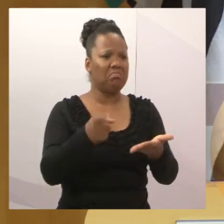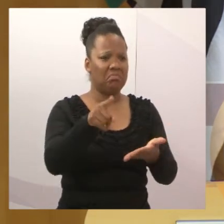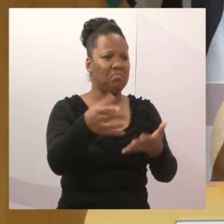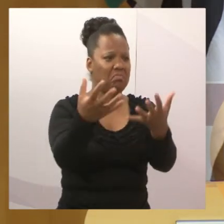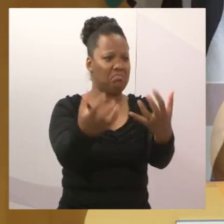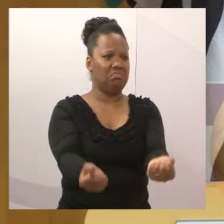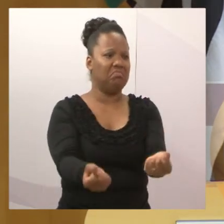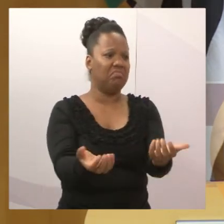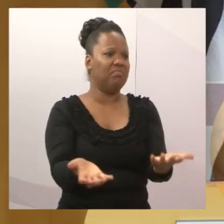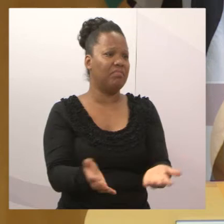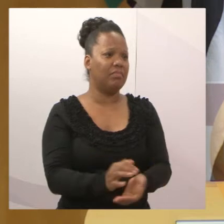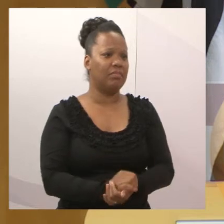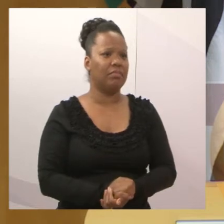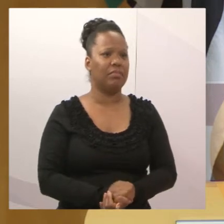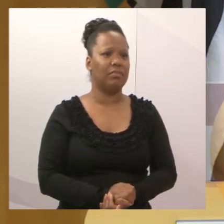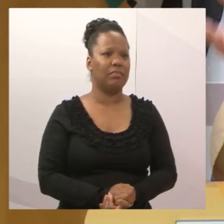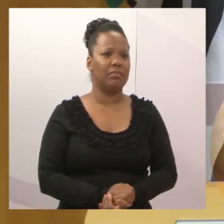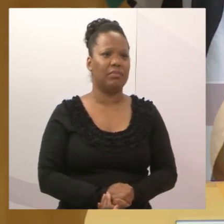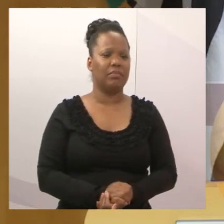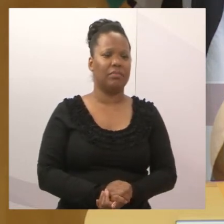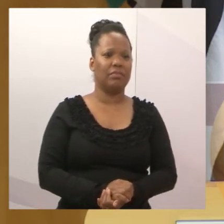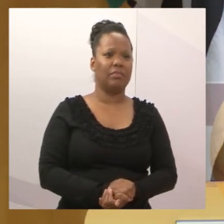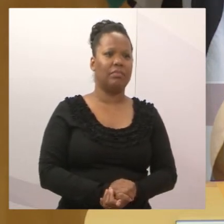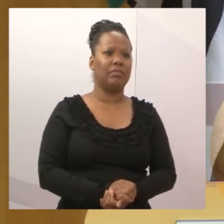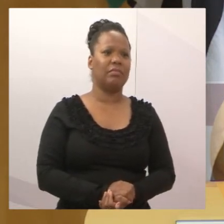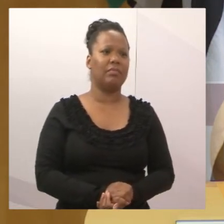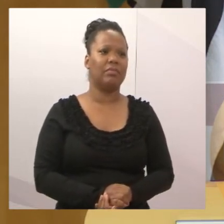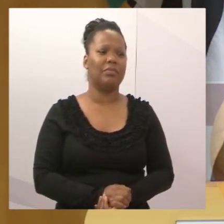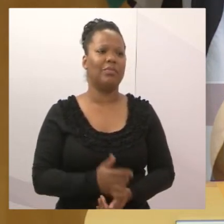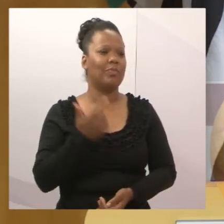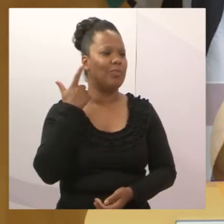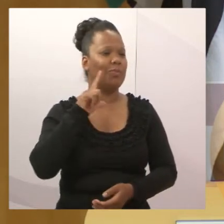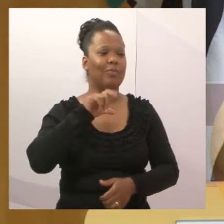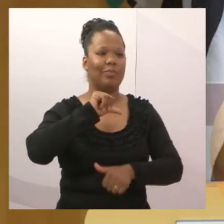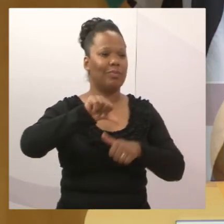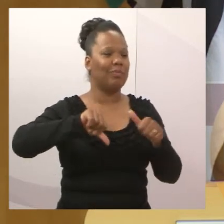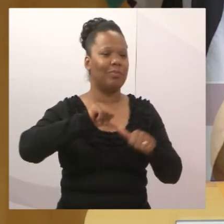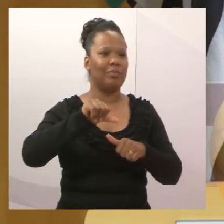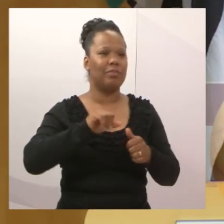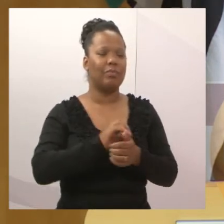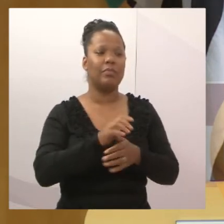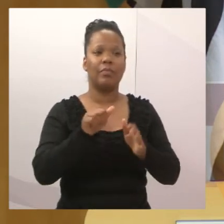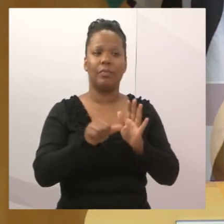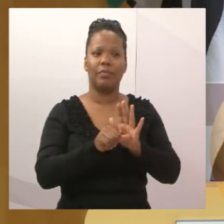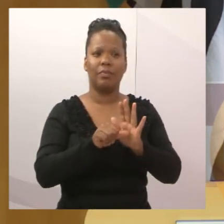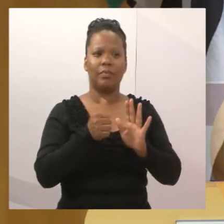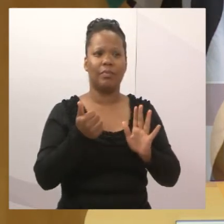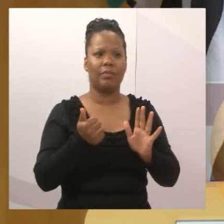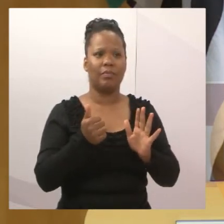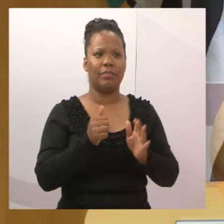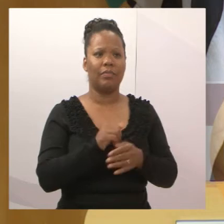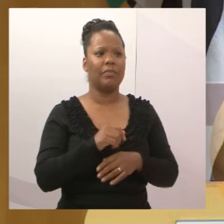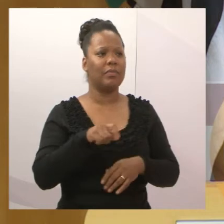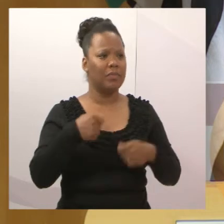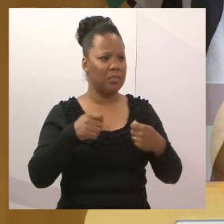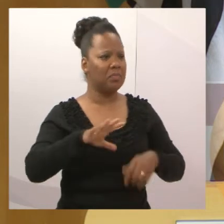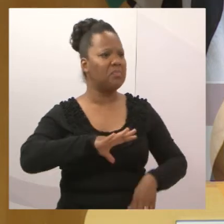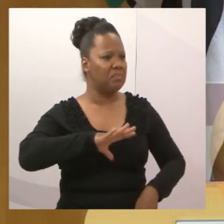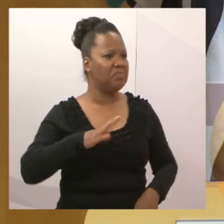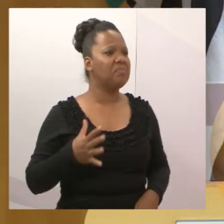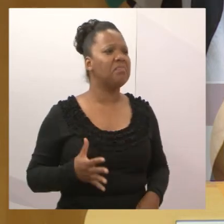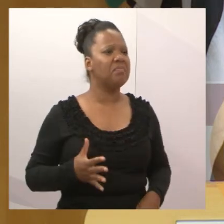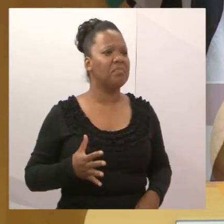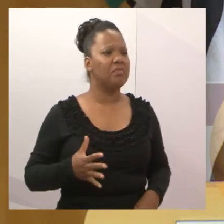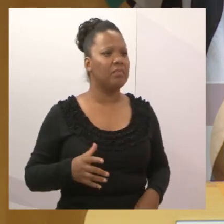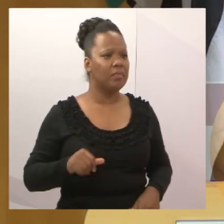aqui nem voto suficiente para mexer nisso aqui. Porque primeiro, para mexer nisso aqui tem que ter coragem.